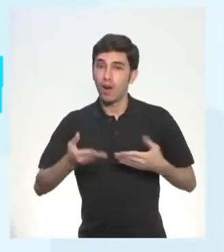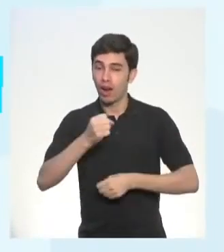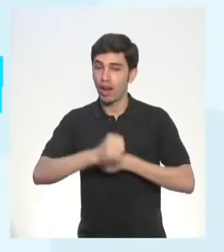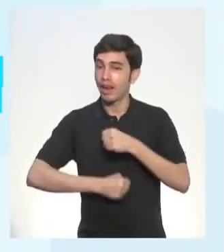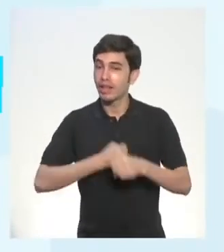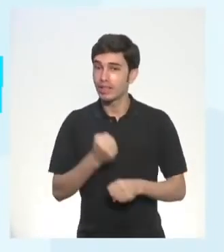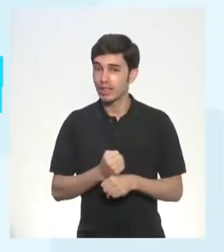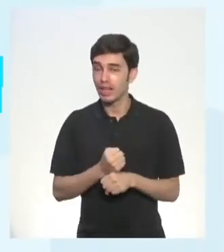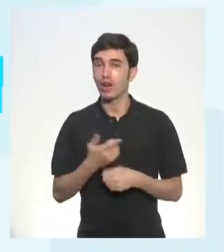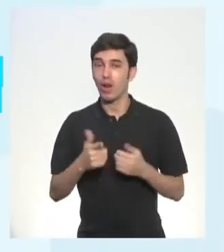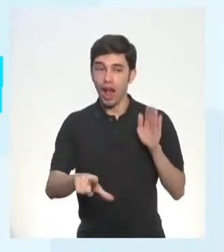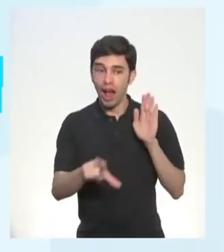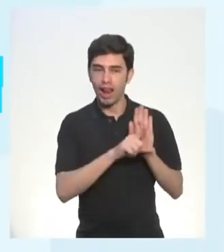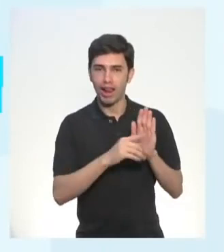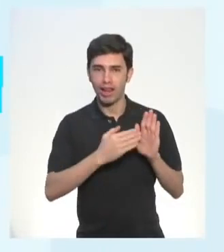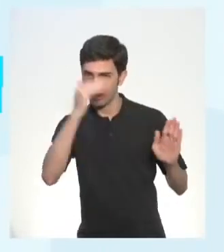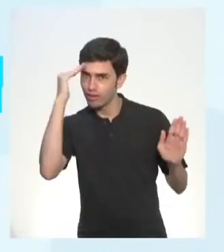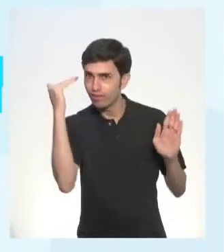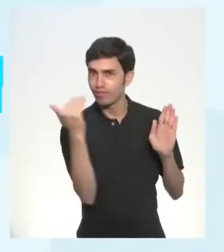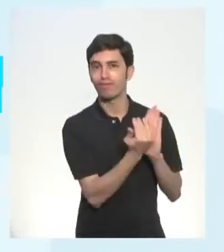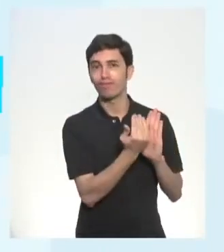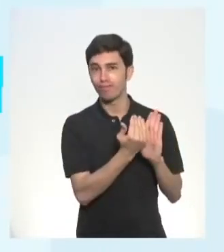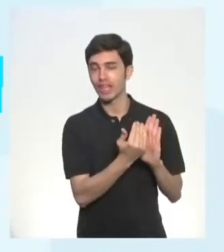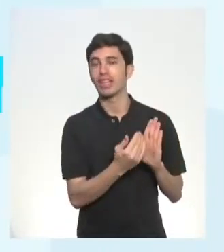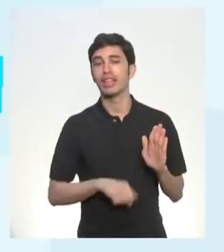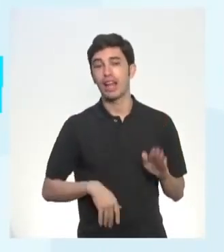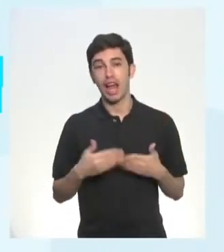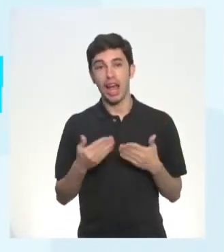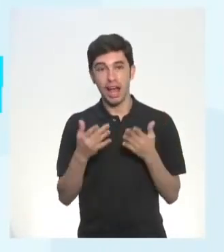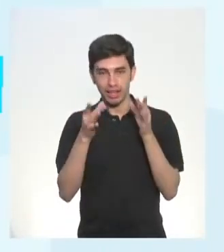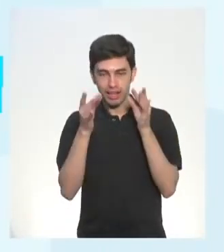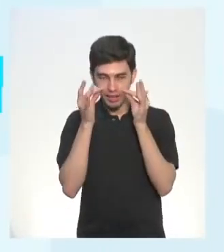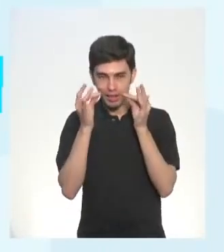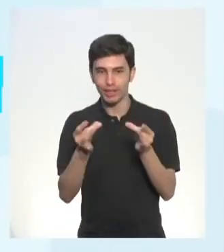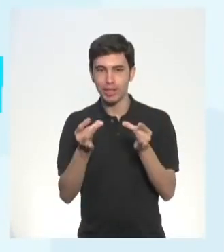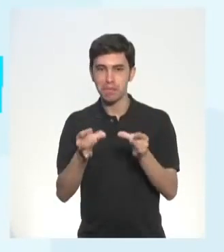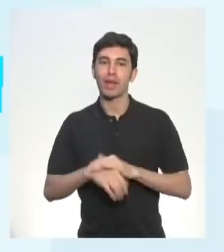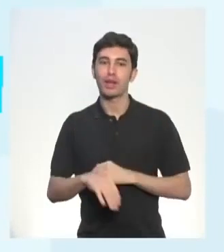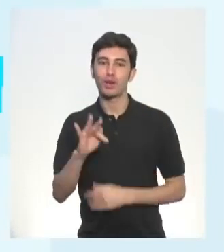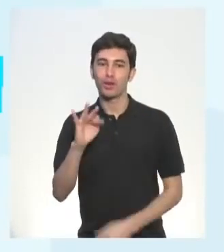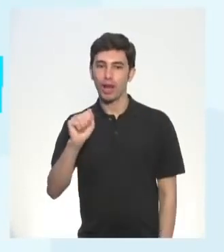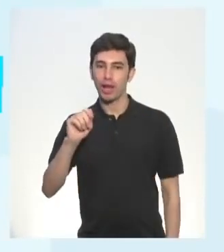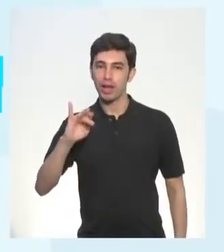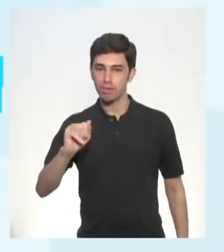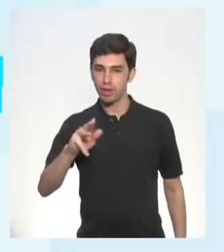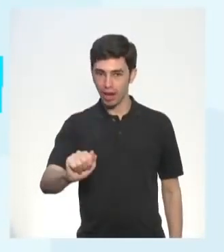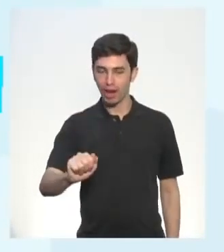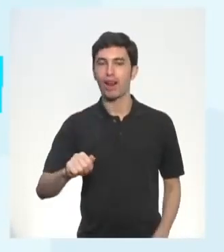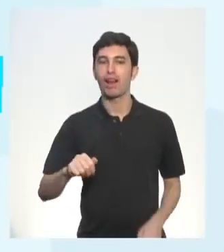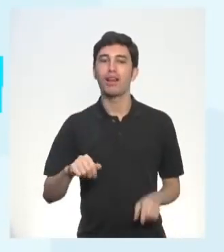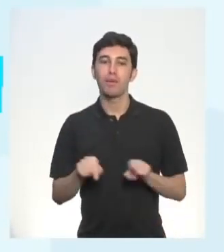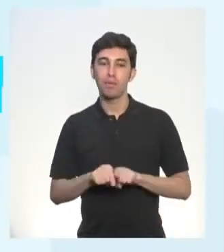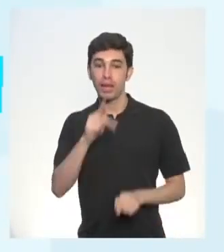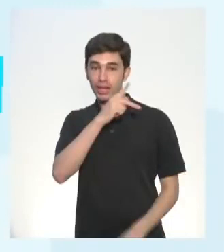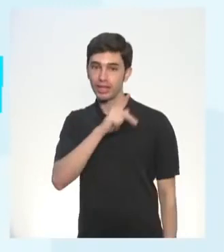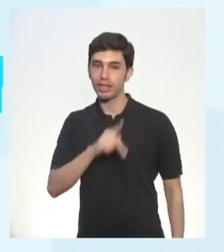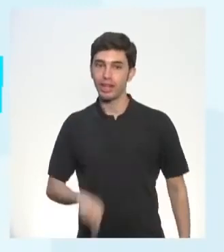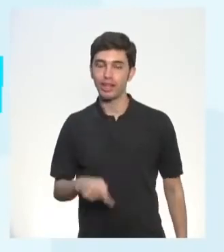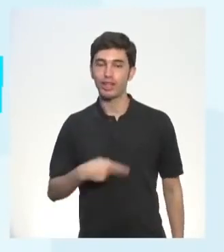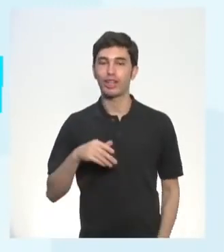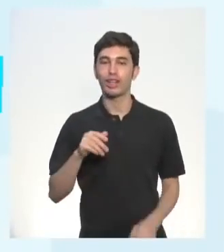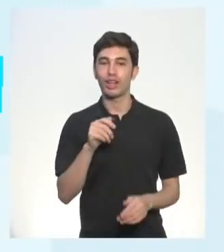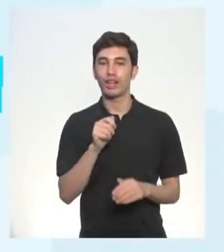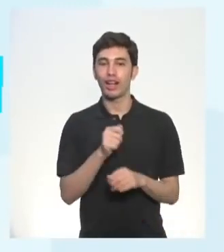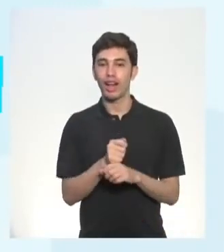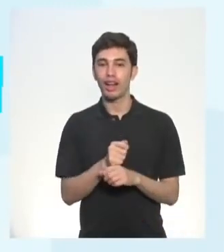a legislação seja cumprida. Atenciosamente, Fabiana de Carvalho Pérez,